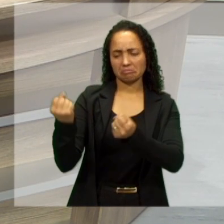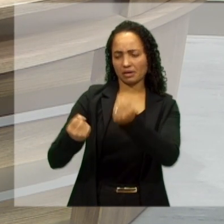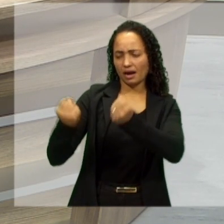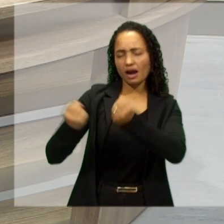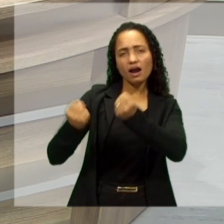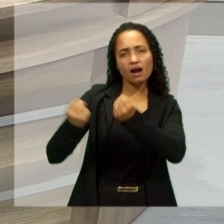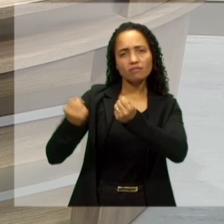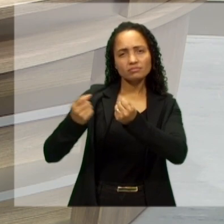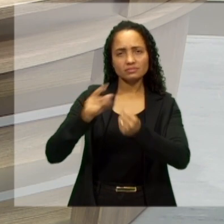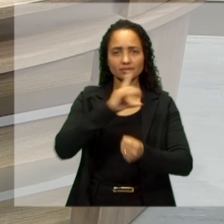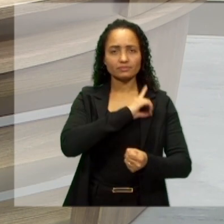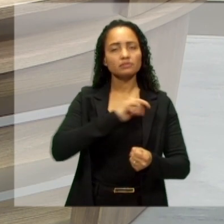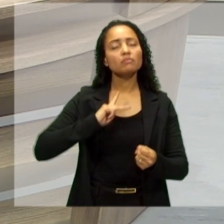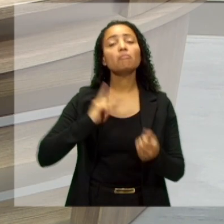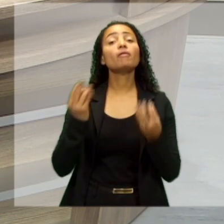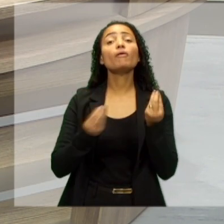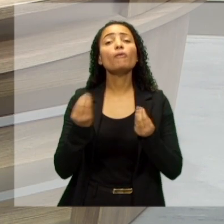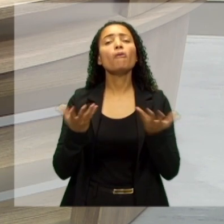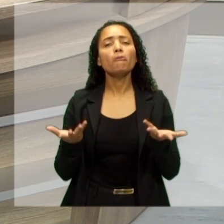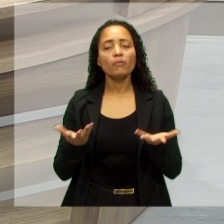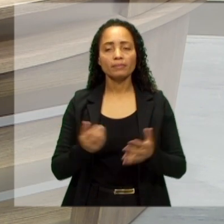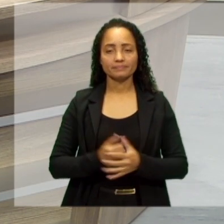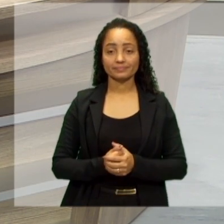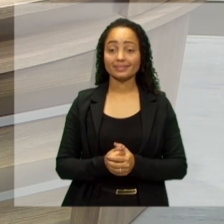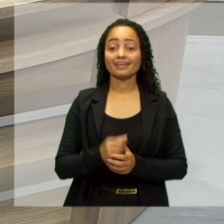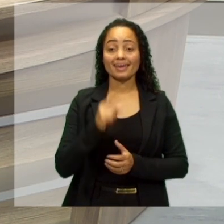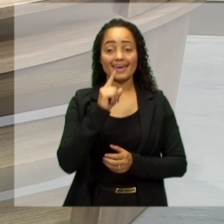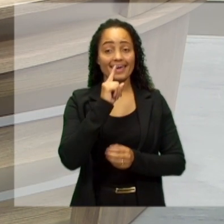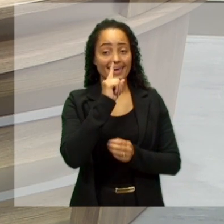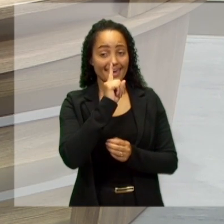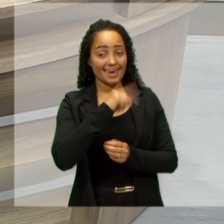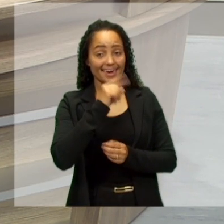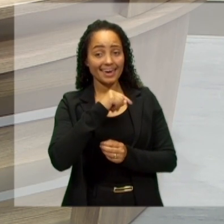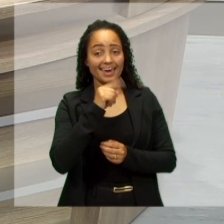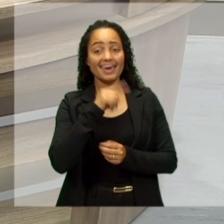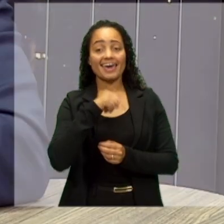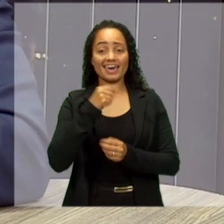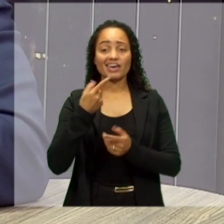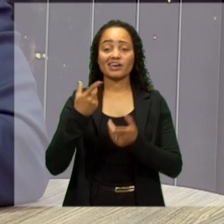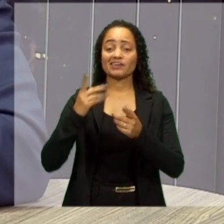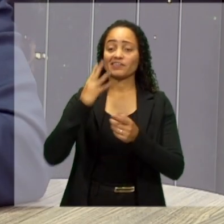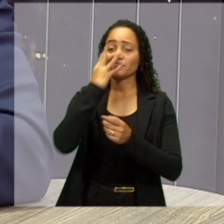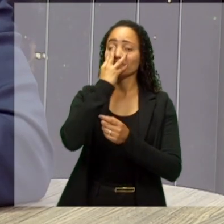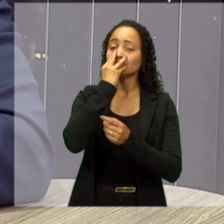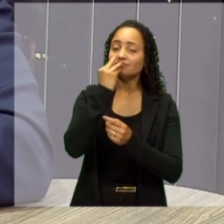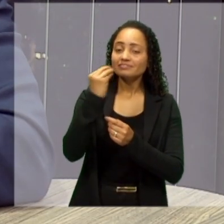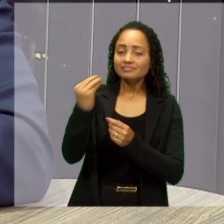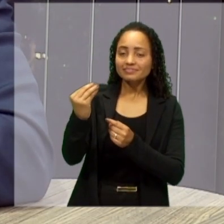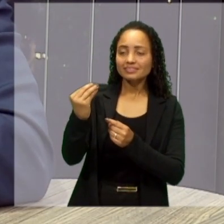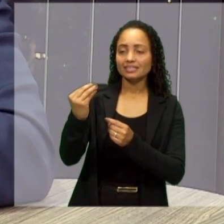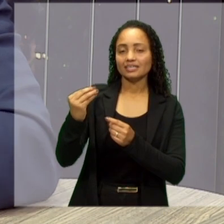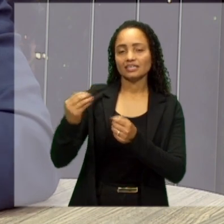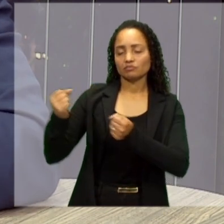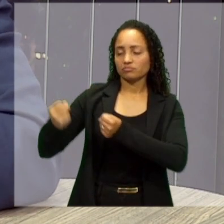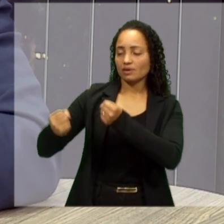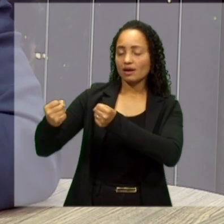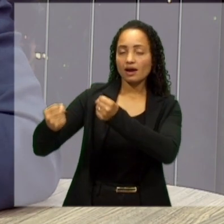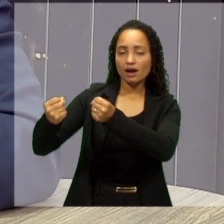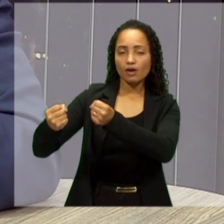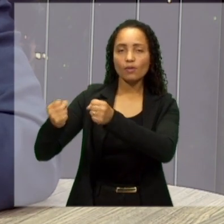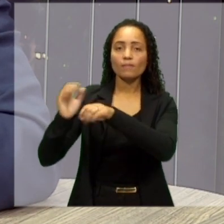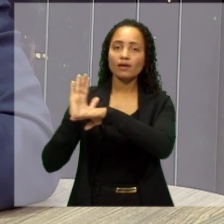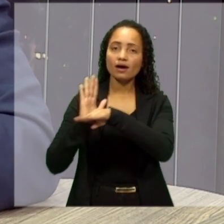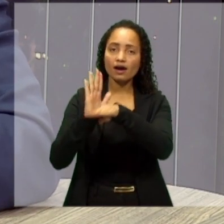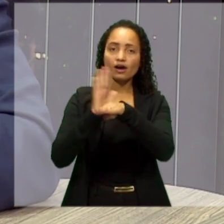ela funciona? Certo. De fato, é uma van equipada para prestar assistência jurídica